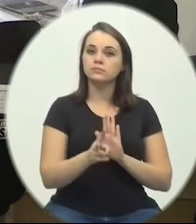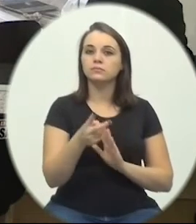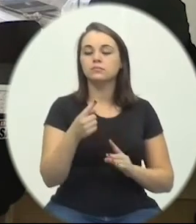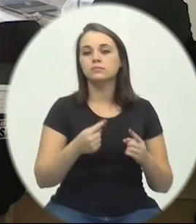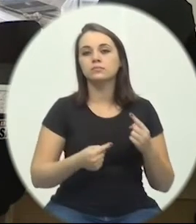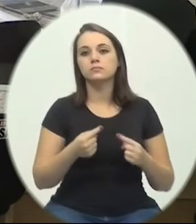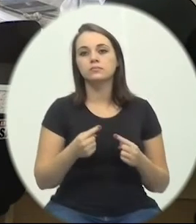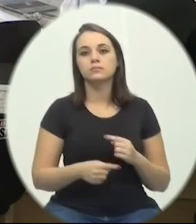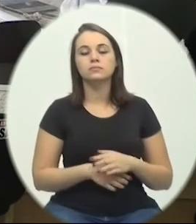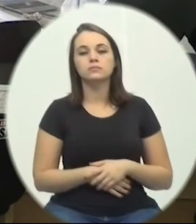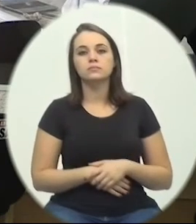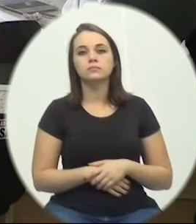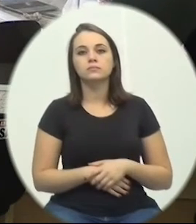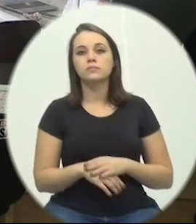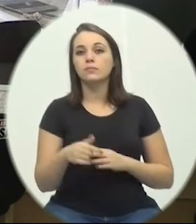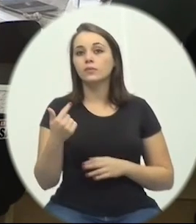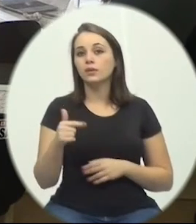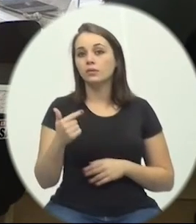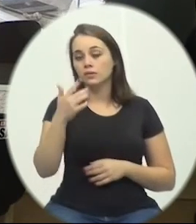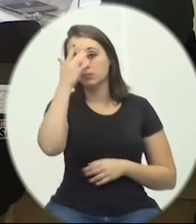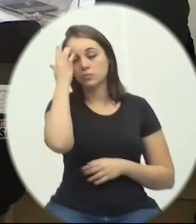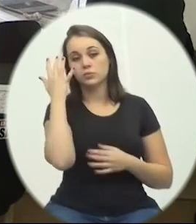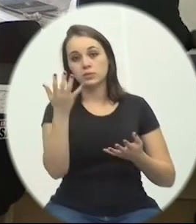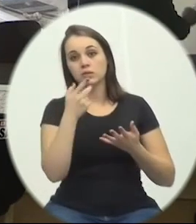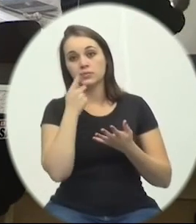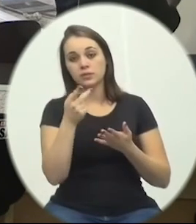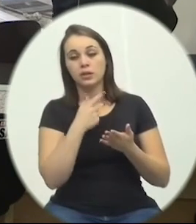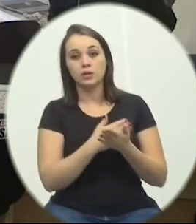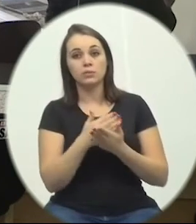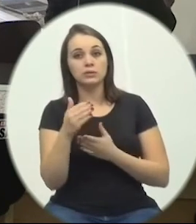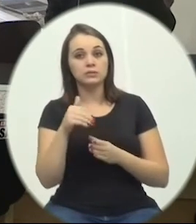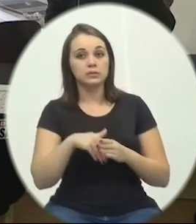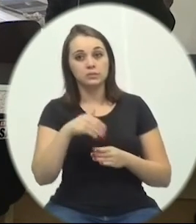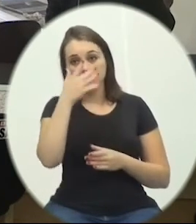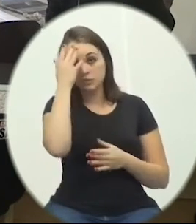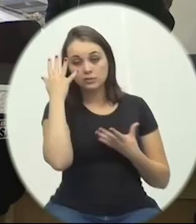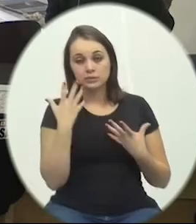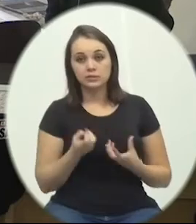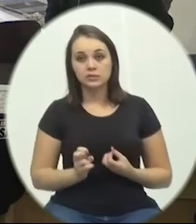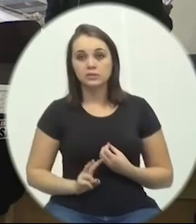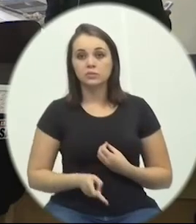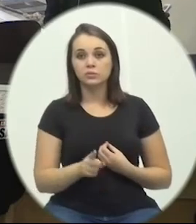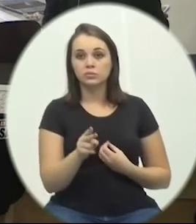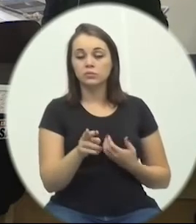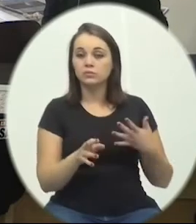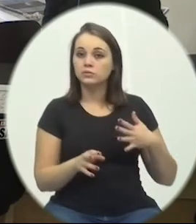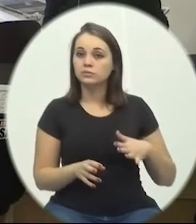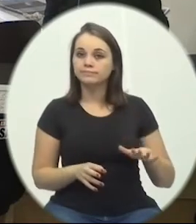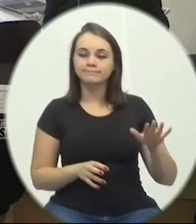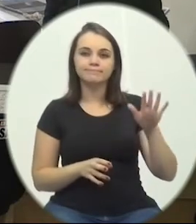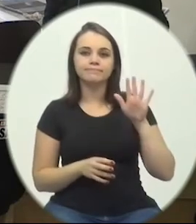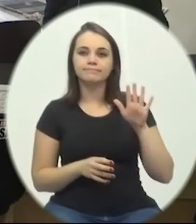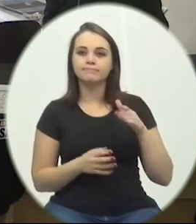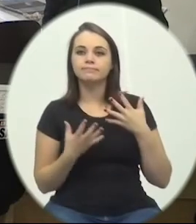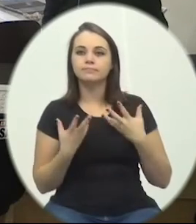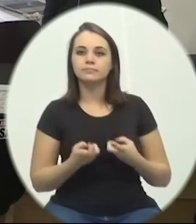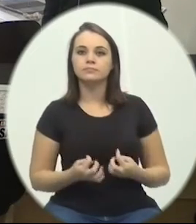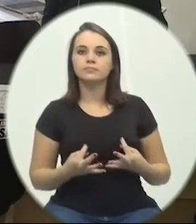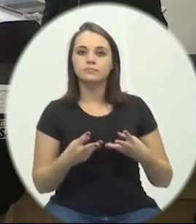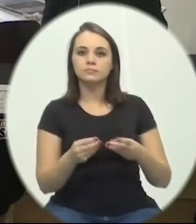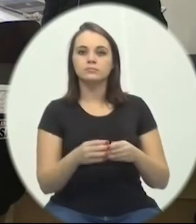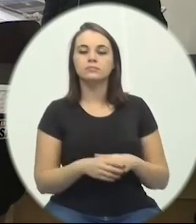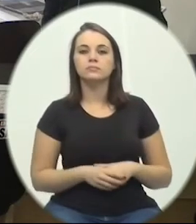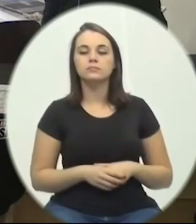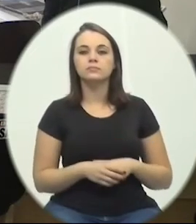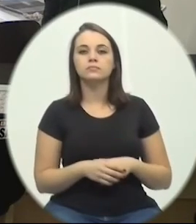discussão. Não havendo quem queira discutir, está em votação. Os favoráveis permaneçam como estão, os contrários se manifestem. Aprovado por